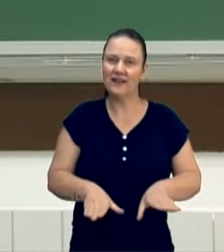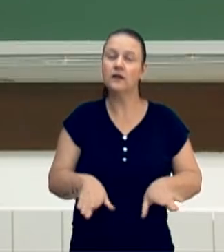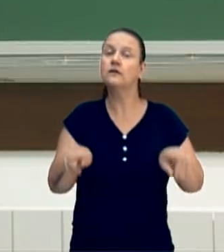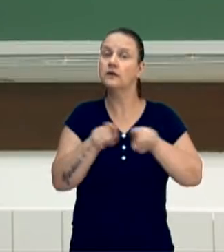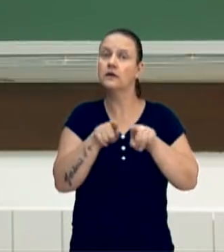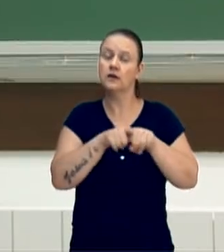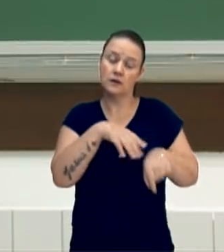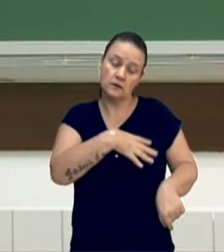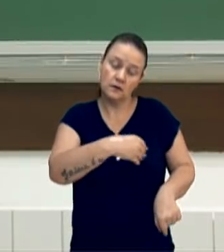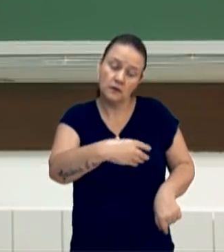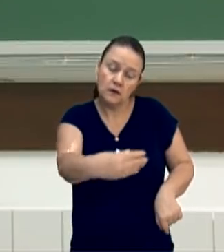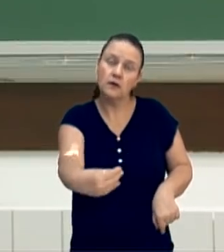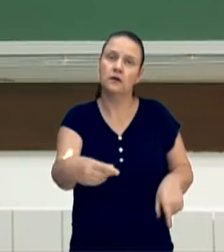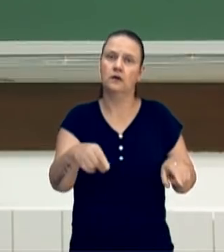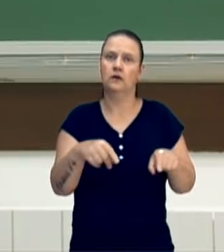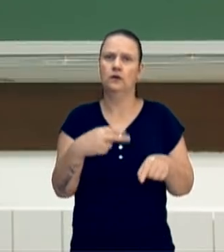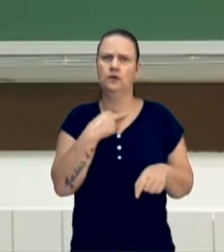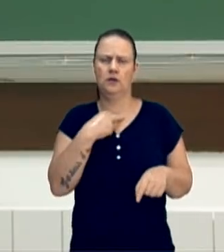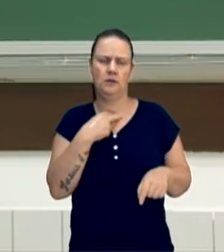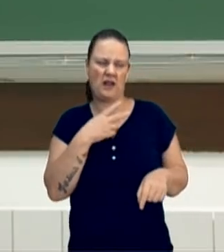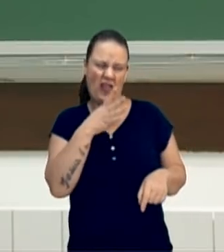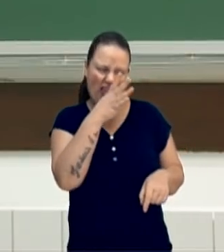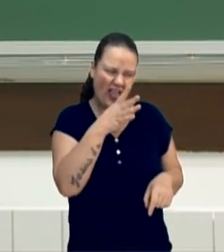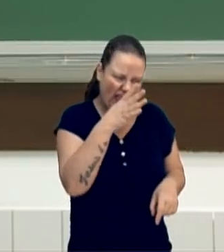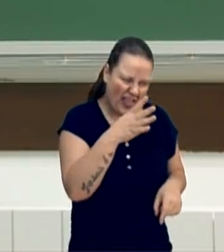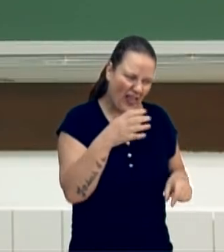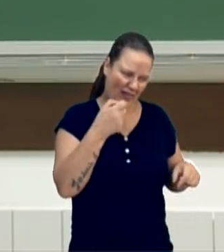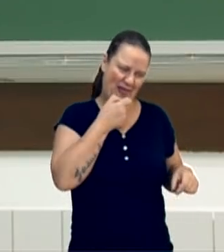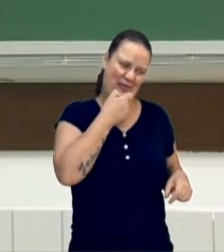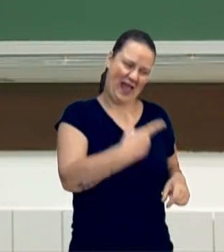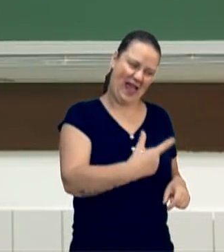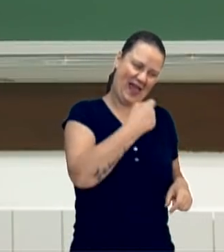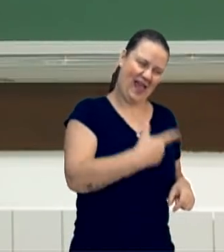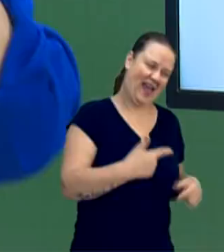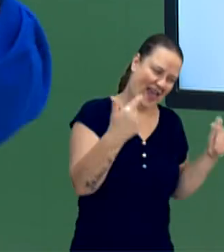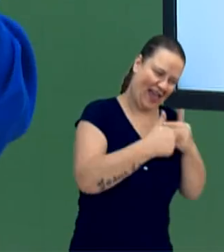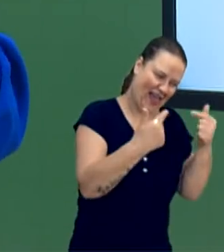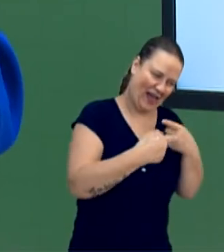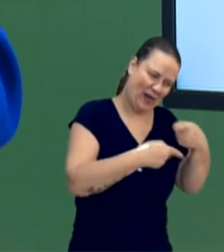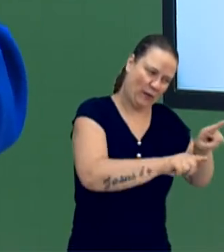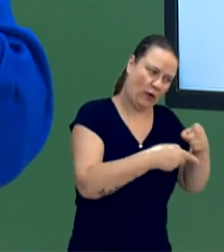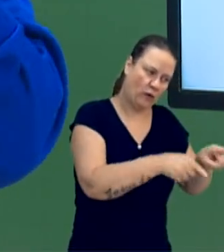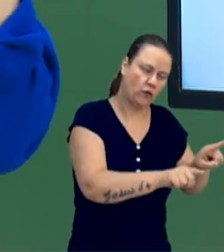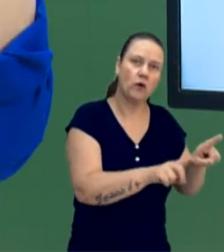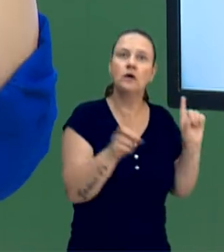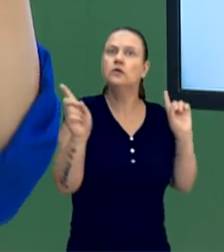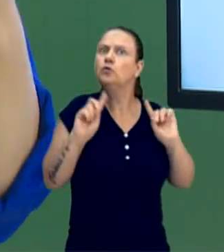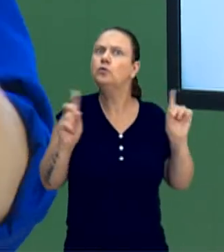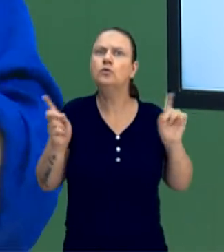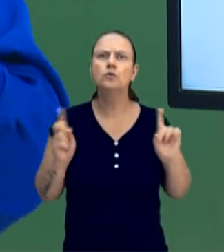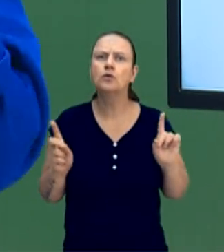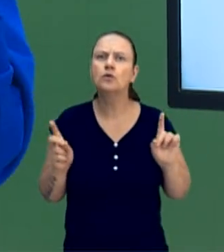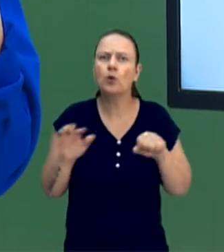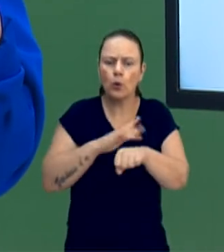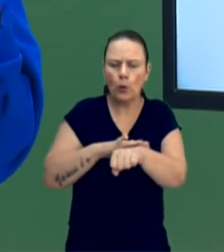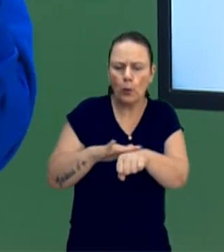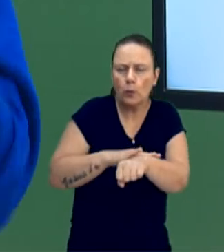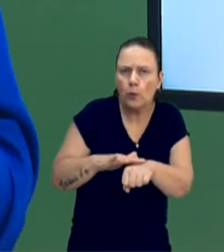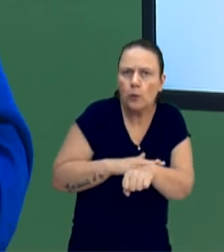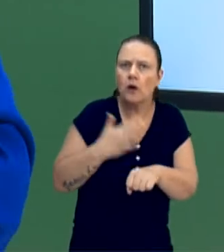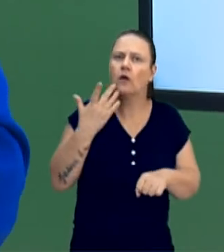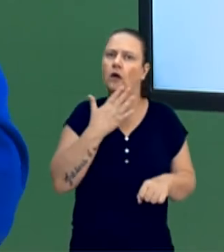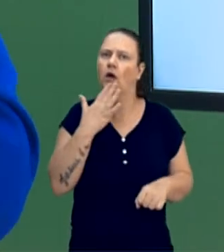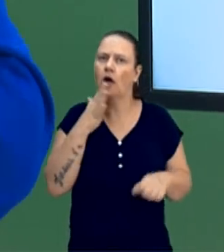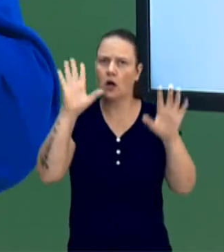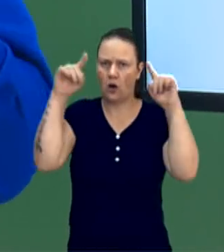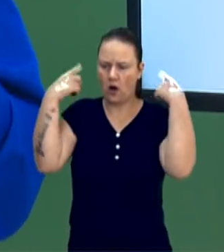também tratar mal, fazer piadinha com o olho do colega. Não pode fazer com a cor de pele, não pode fazer com